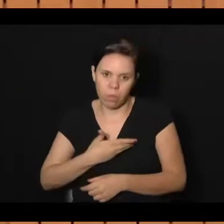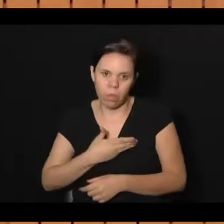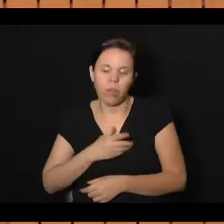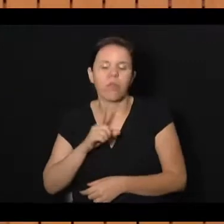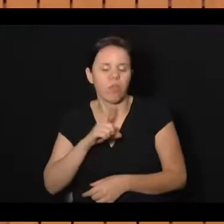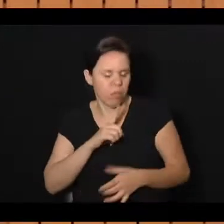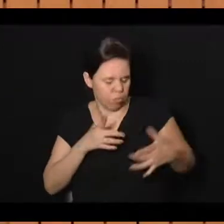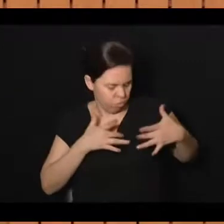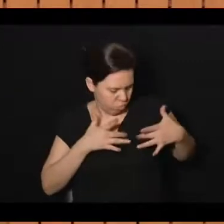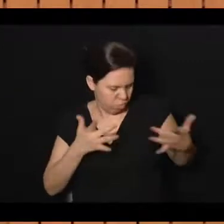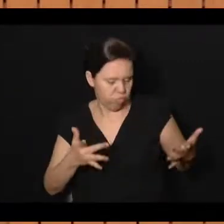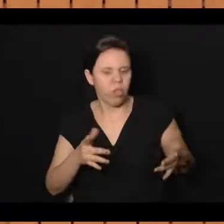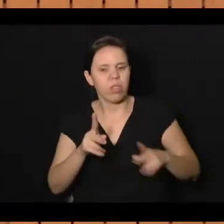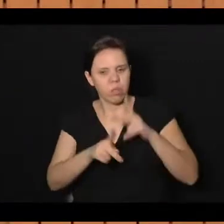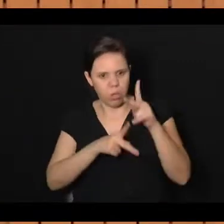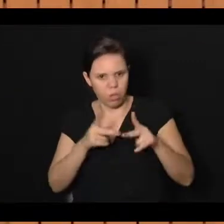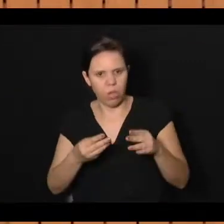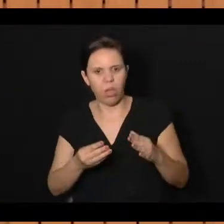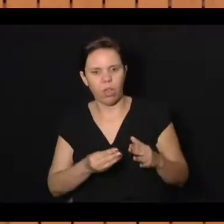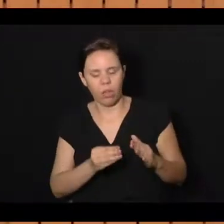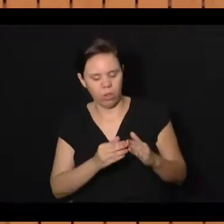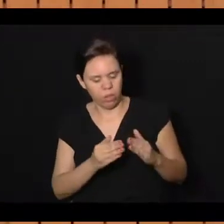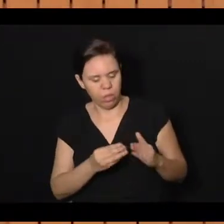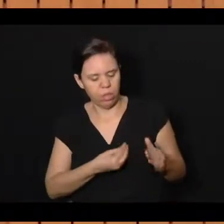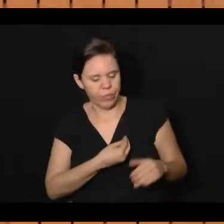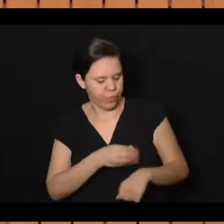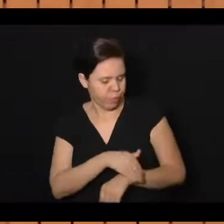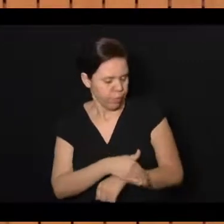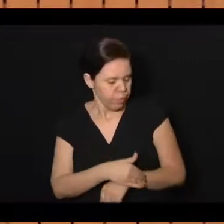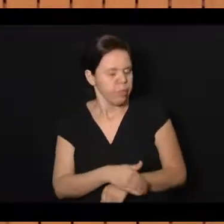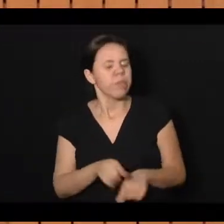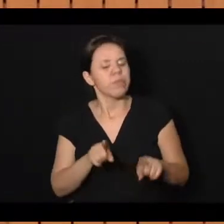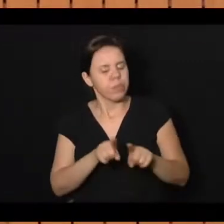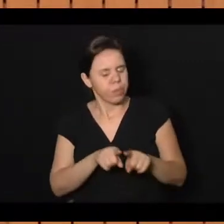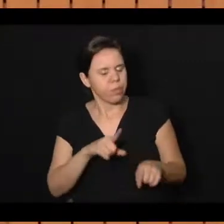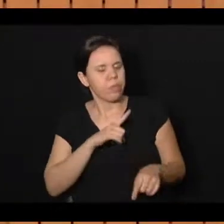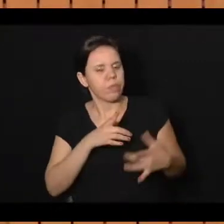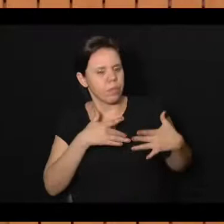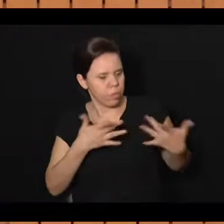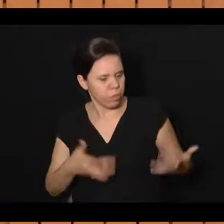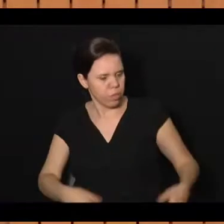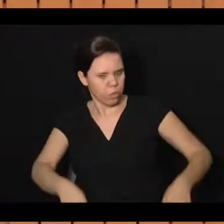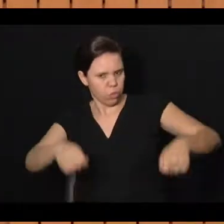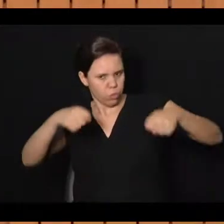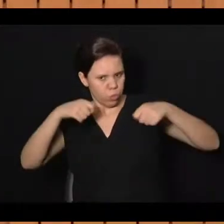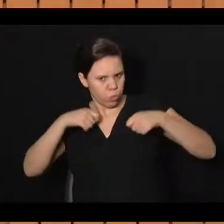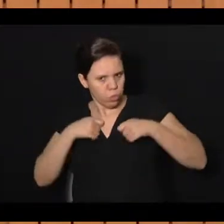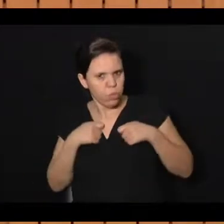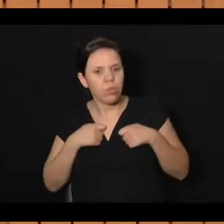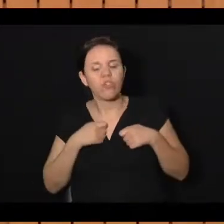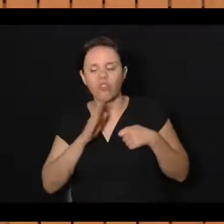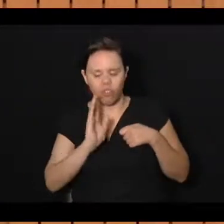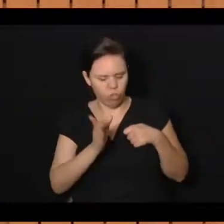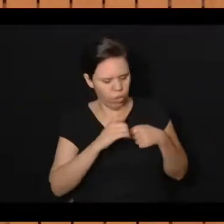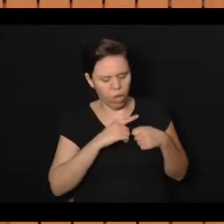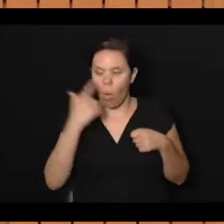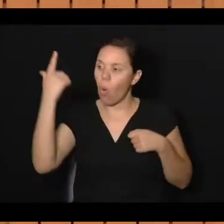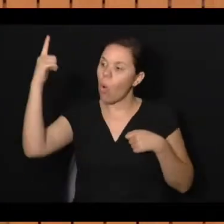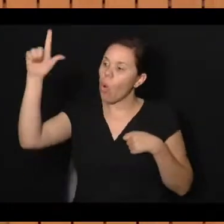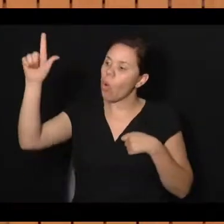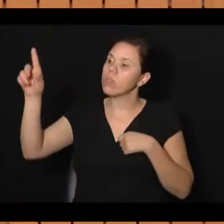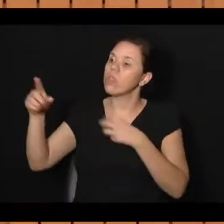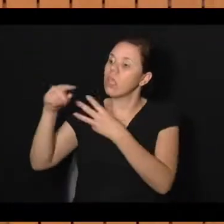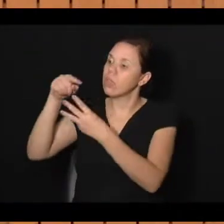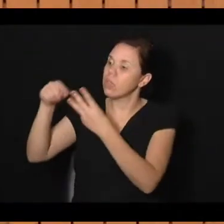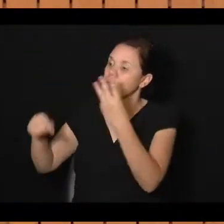solidariamente tanto no corote como na comida também e no cobertor nénão já tem entrega-lhe na outra aquilo ali tem três